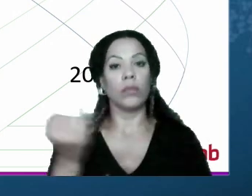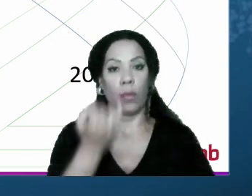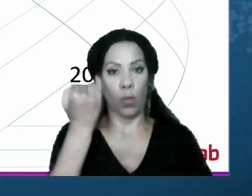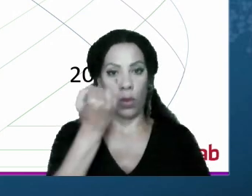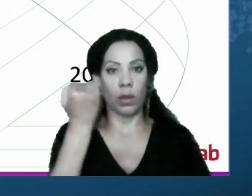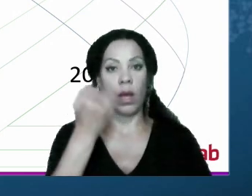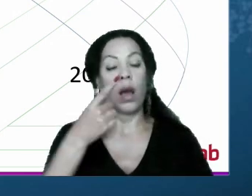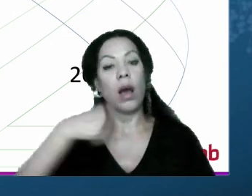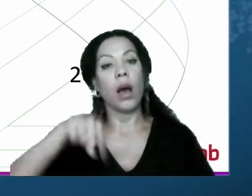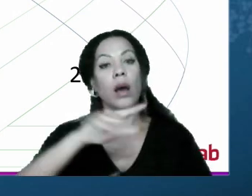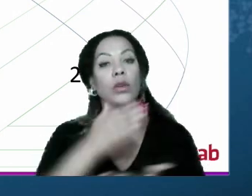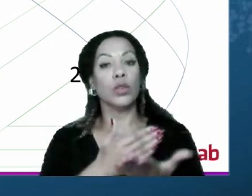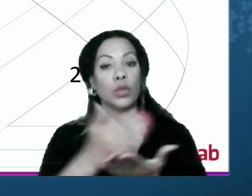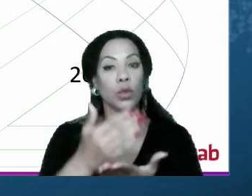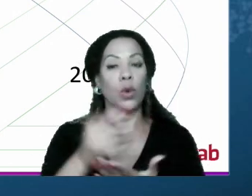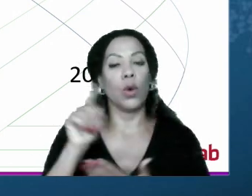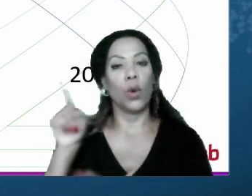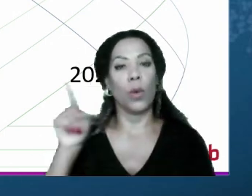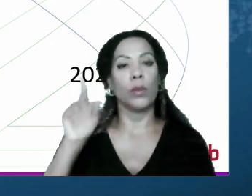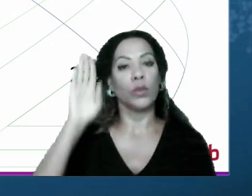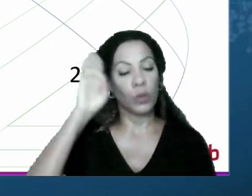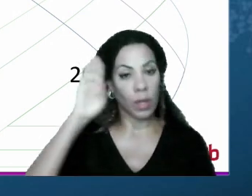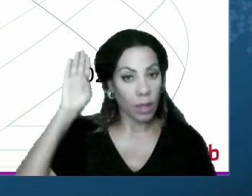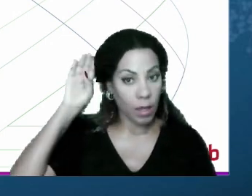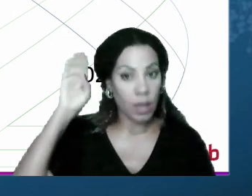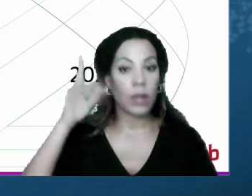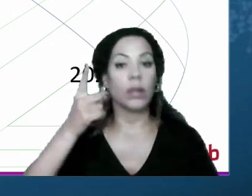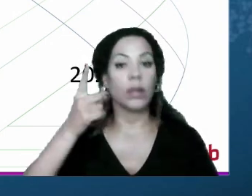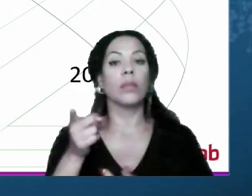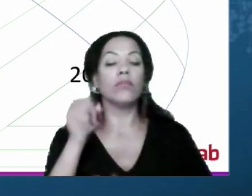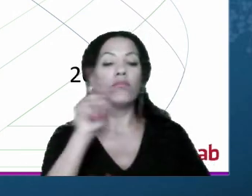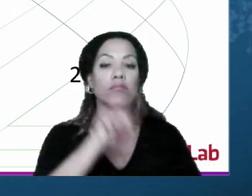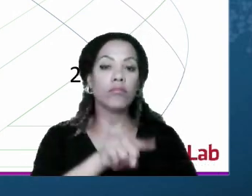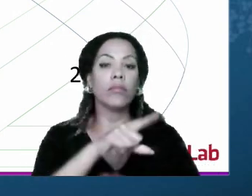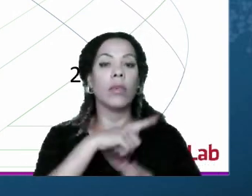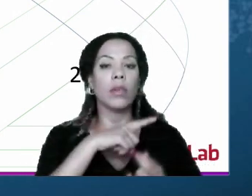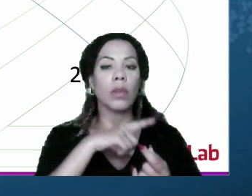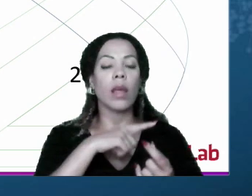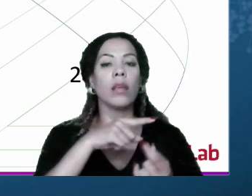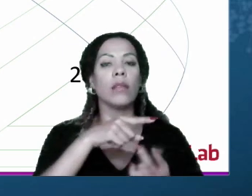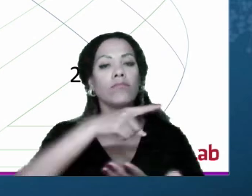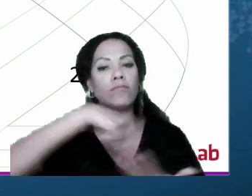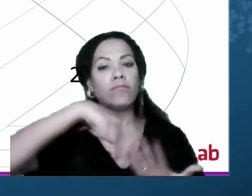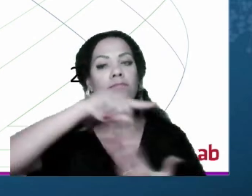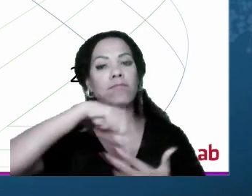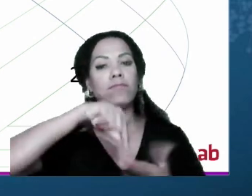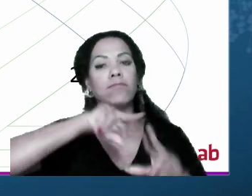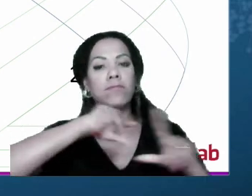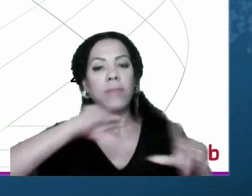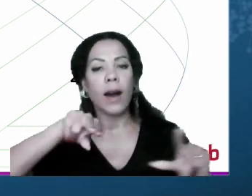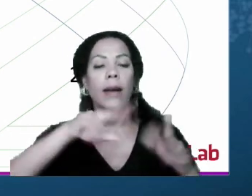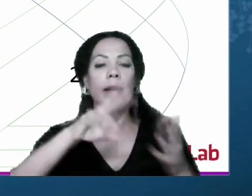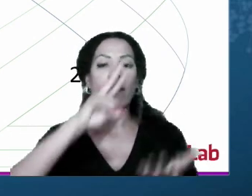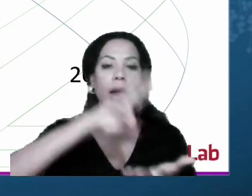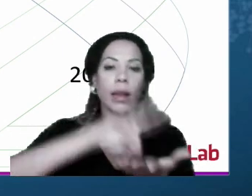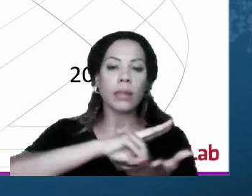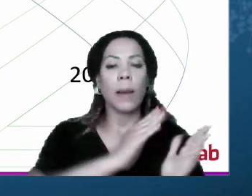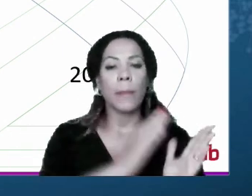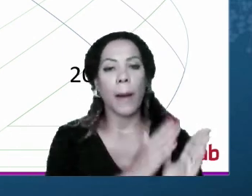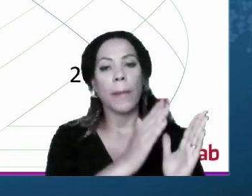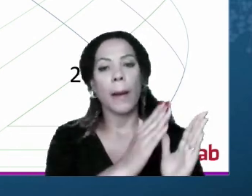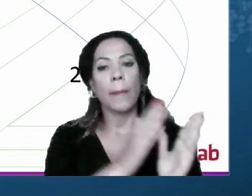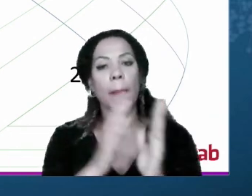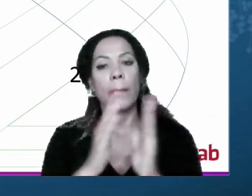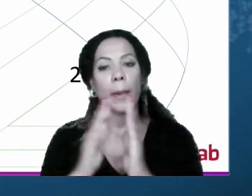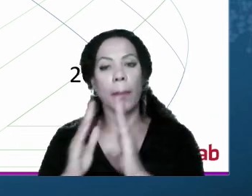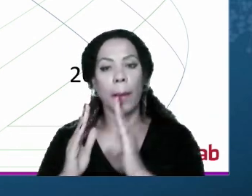gente começou na academia, a gente passou por algumas rodadas de validação. Isso foi